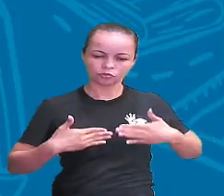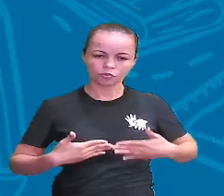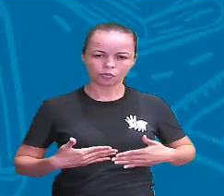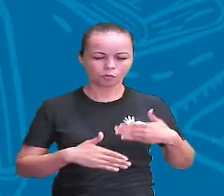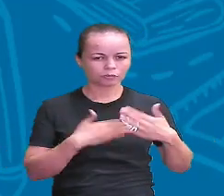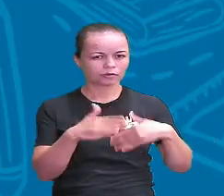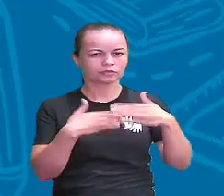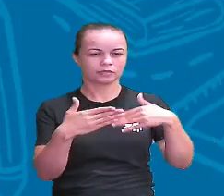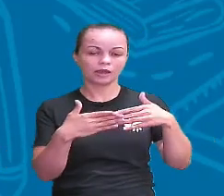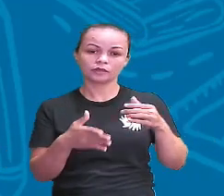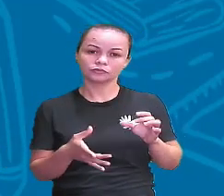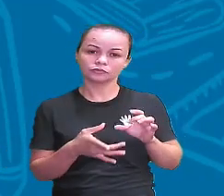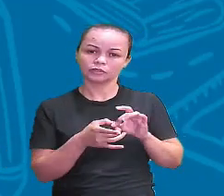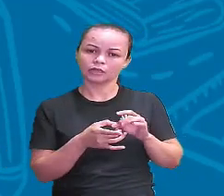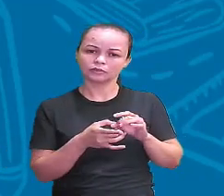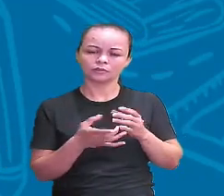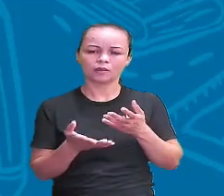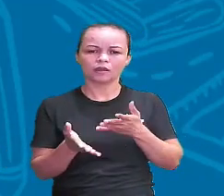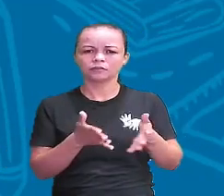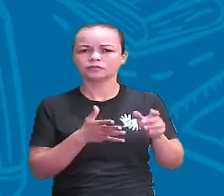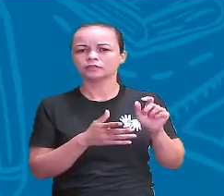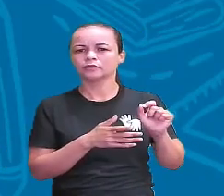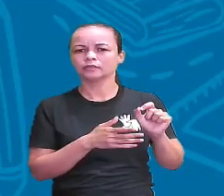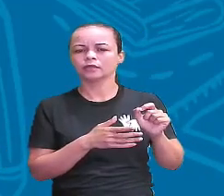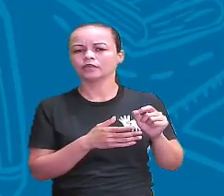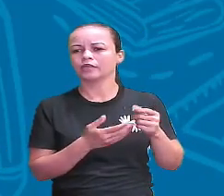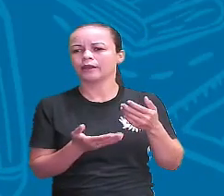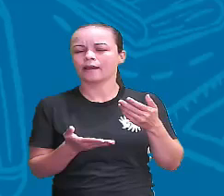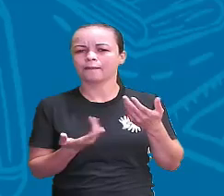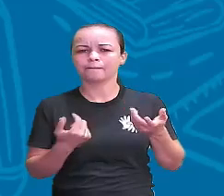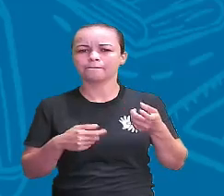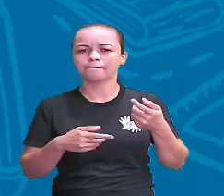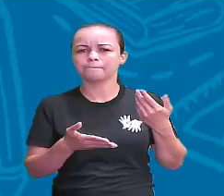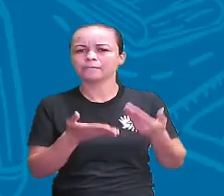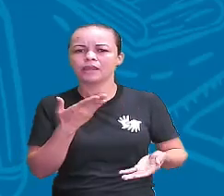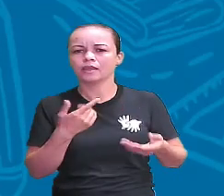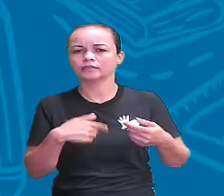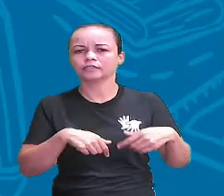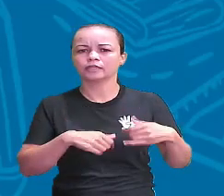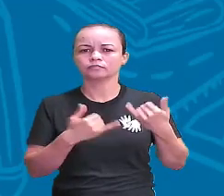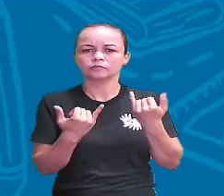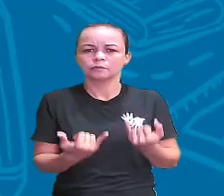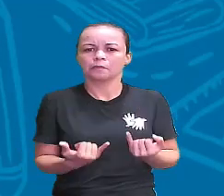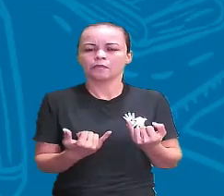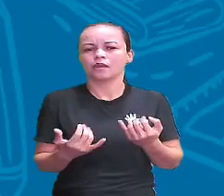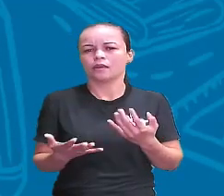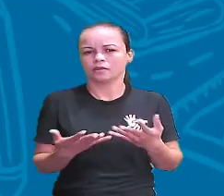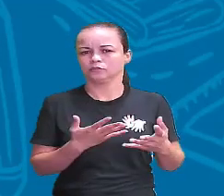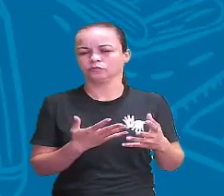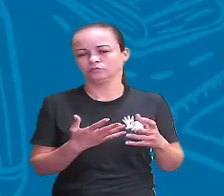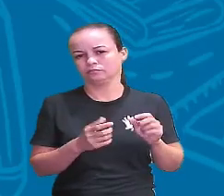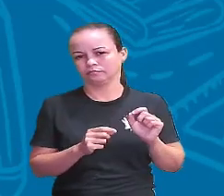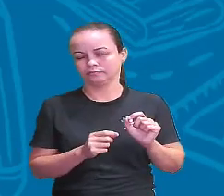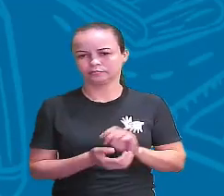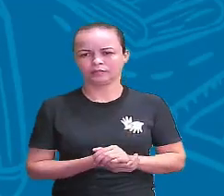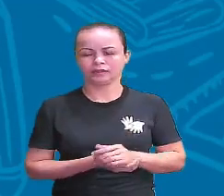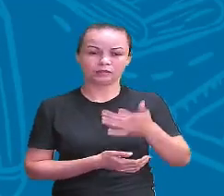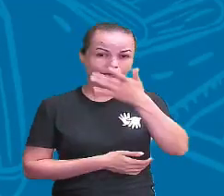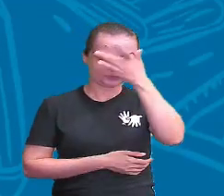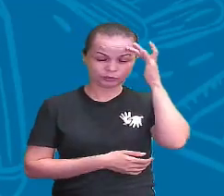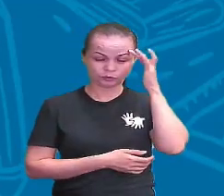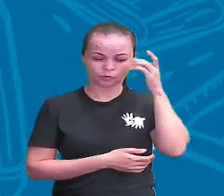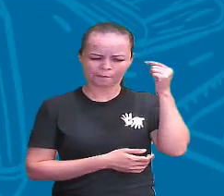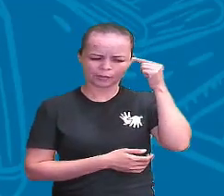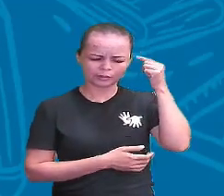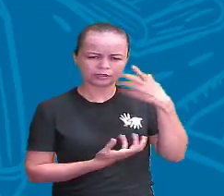ter uma relação íntima também, até, por exemplo, para processos de perda de peso, vamos dizer assim, de condicionamento físico, sim. Porque Porque muitas vezes a pessoa pensa que o ato de